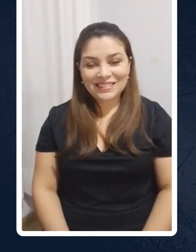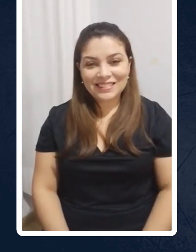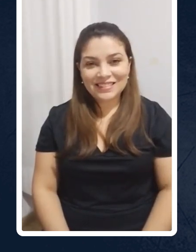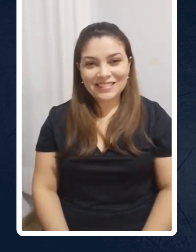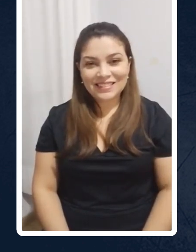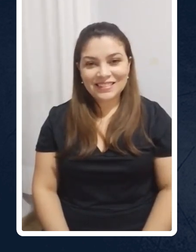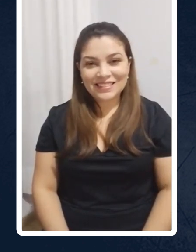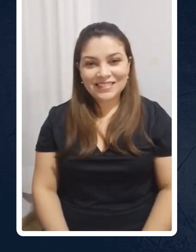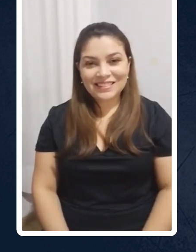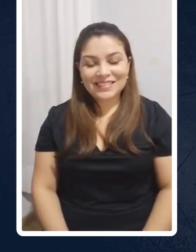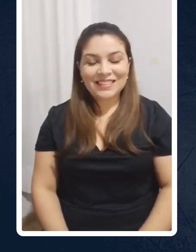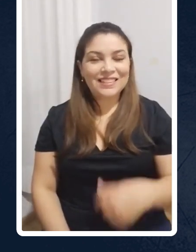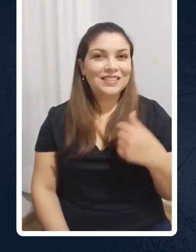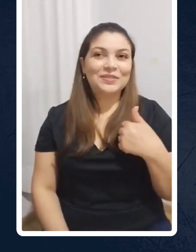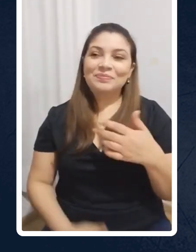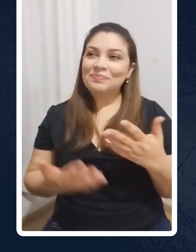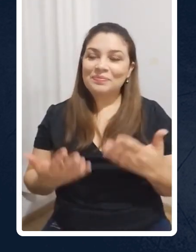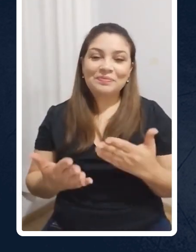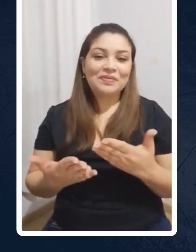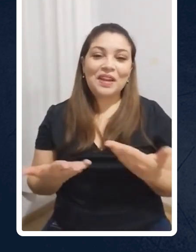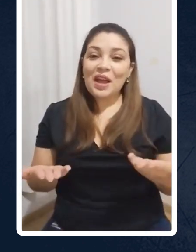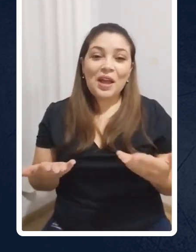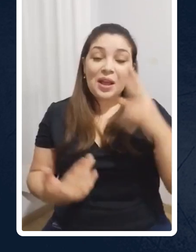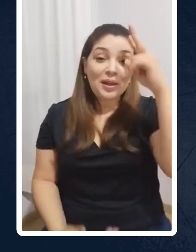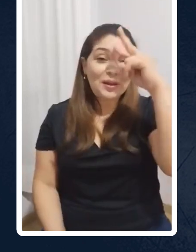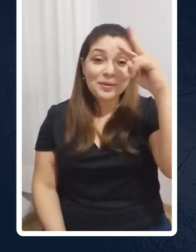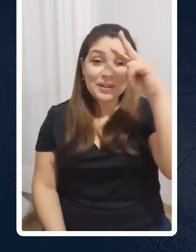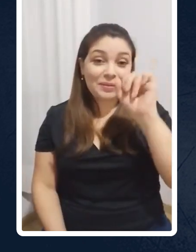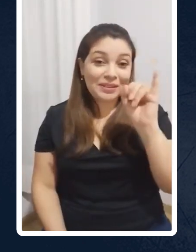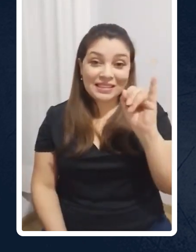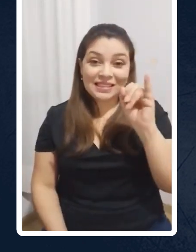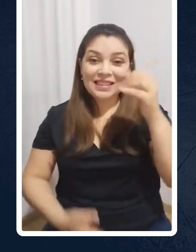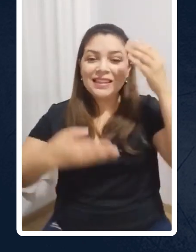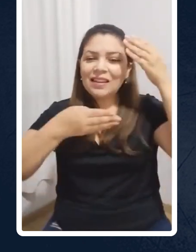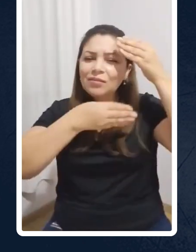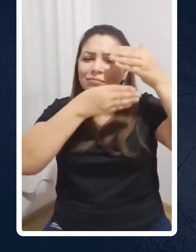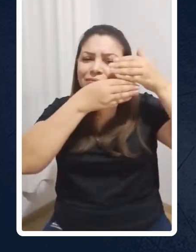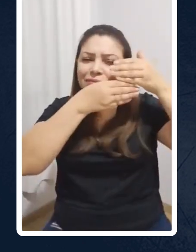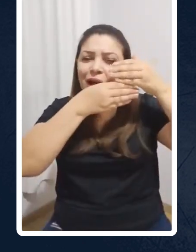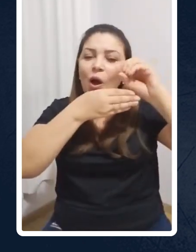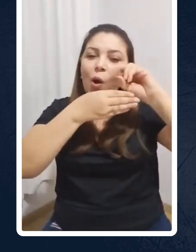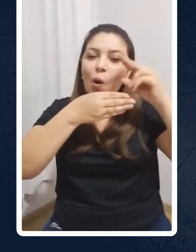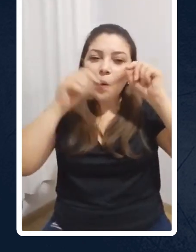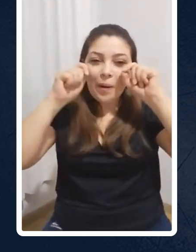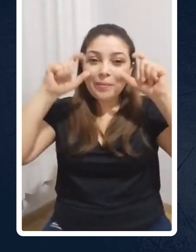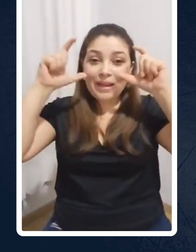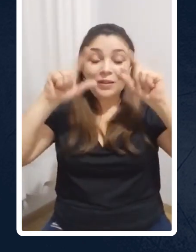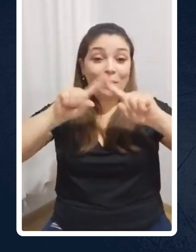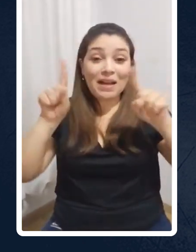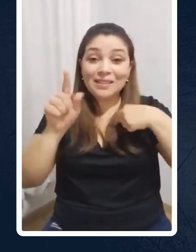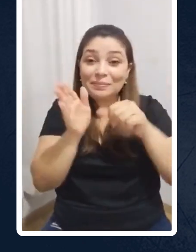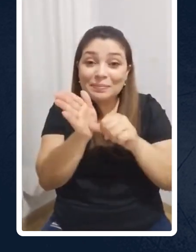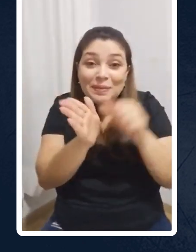eu juro para vocês que eu não lembro se ela estava de olho aberto ou olho fechado. Mas foi o primeiro sinal que eu fiz para ela. E